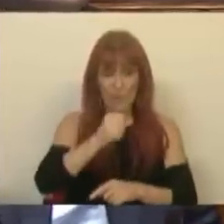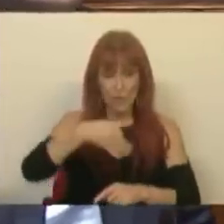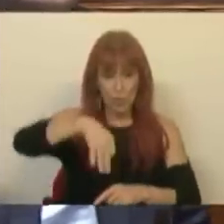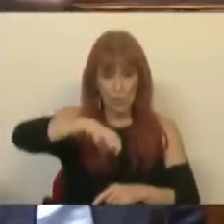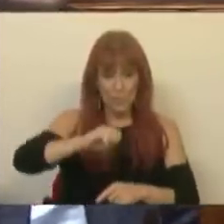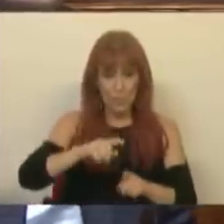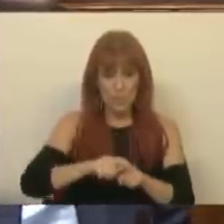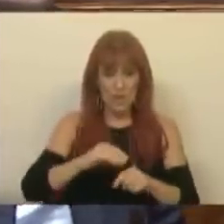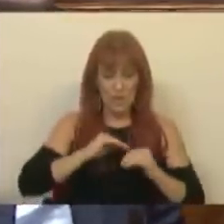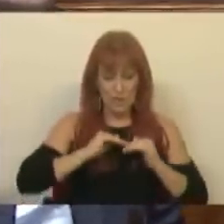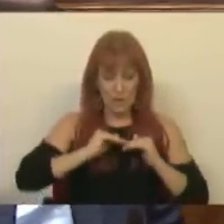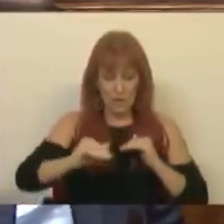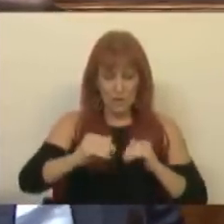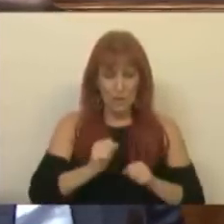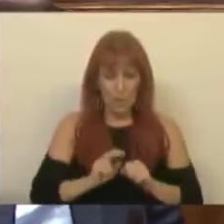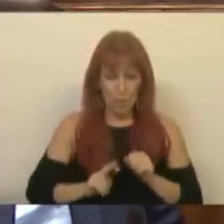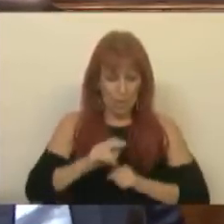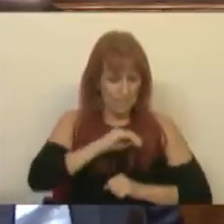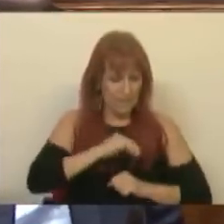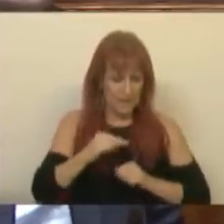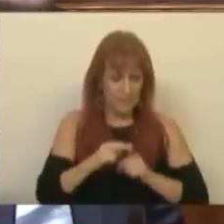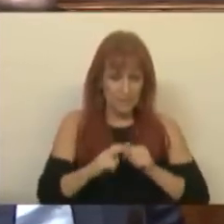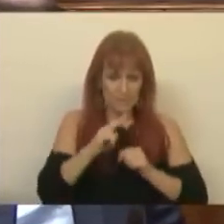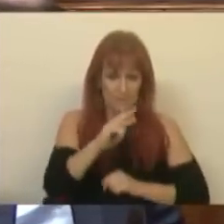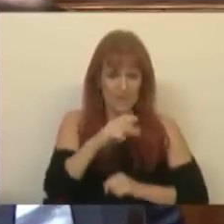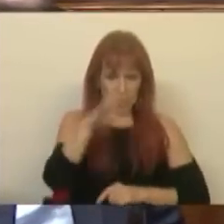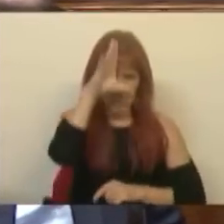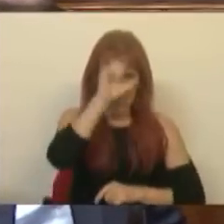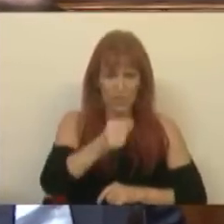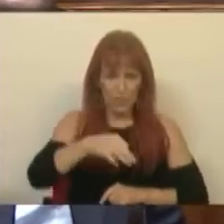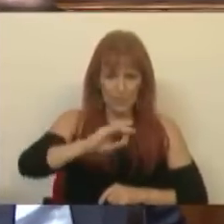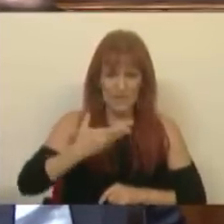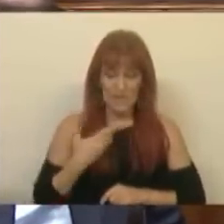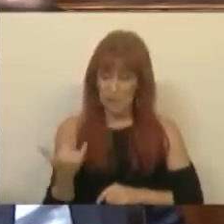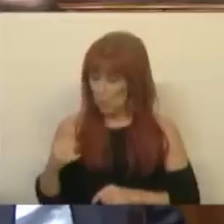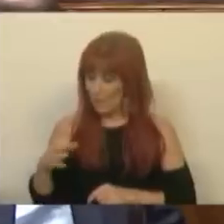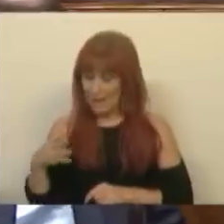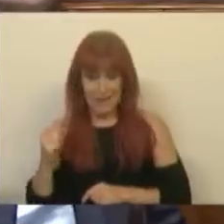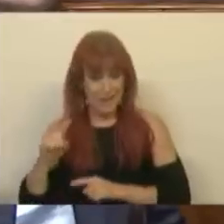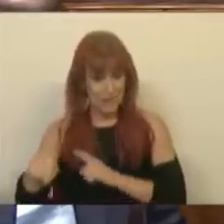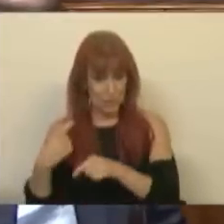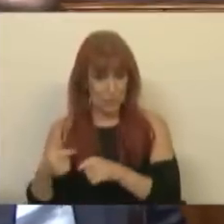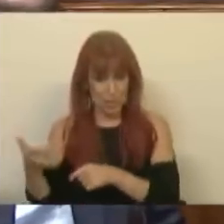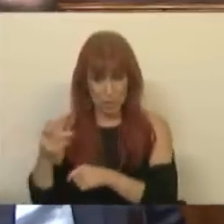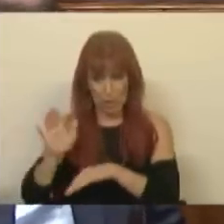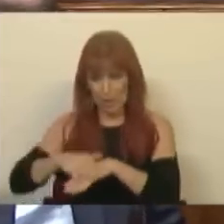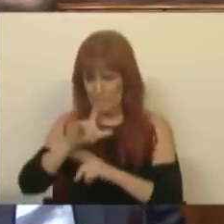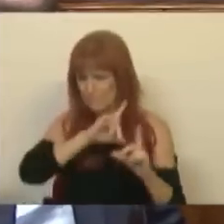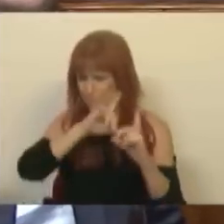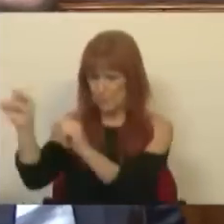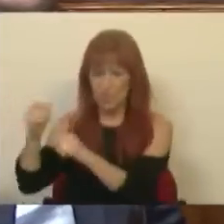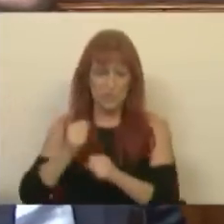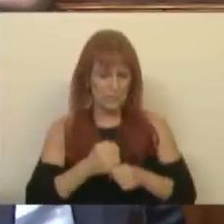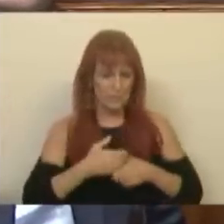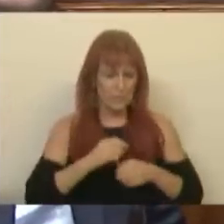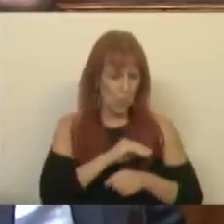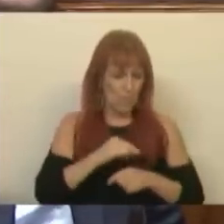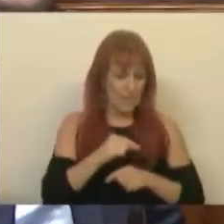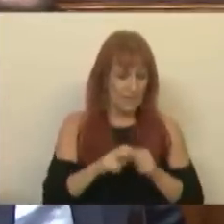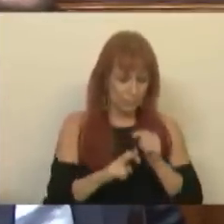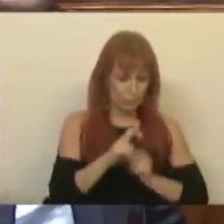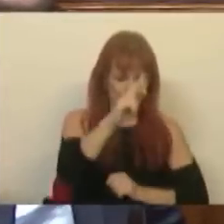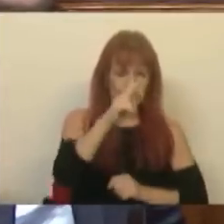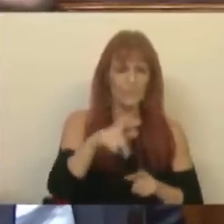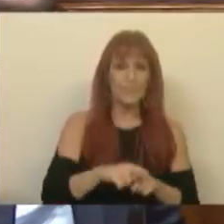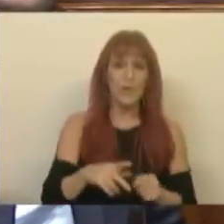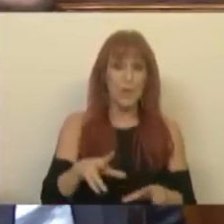partido socialista Congelou o aumento salário mínimo e foi um governo do PSD em 2015 depois de mandar a track embora que descongelou o aumento do salário